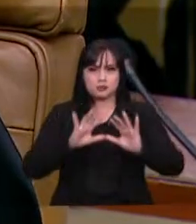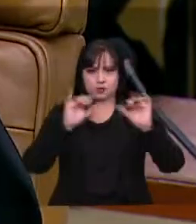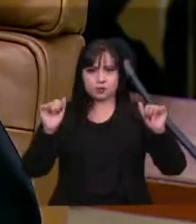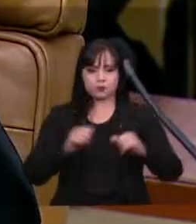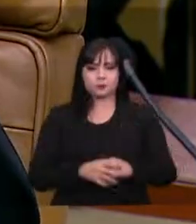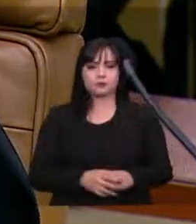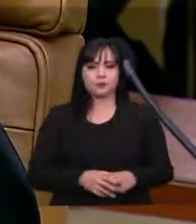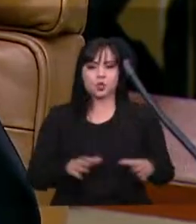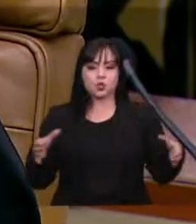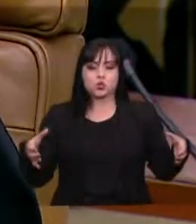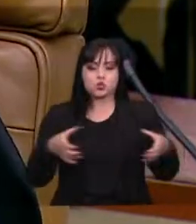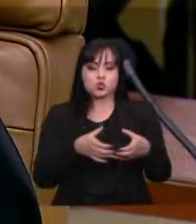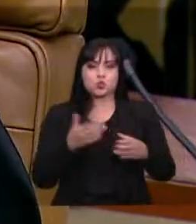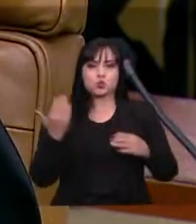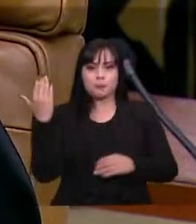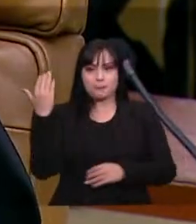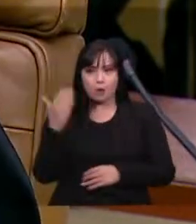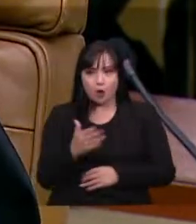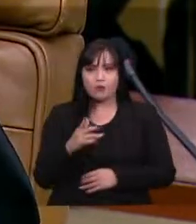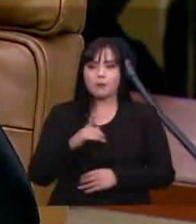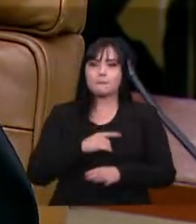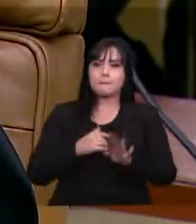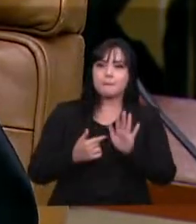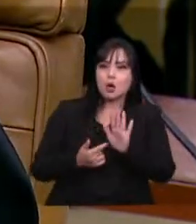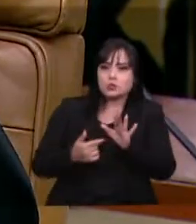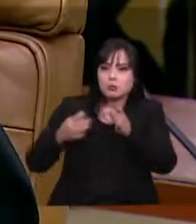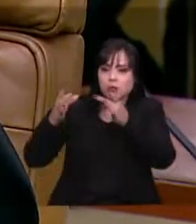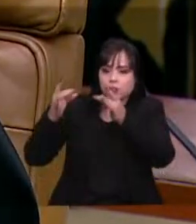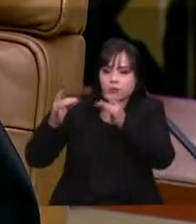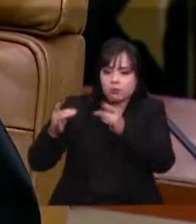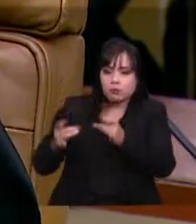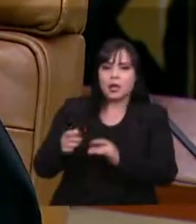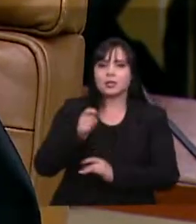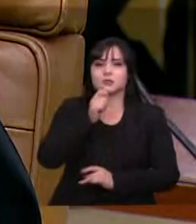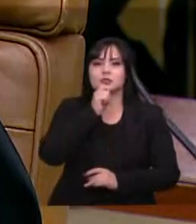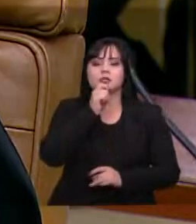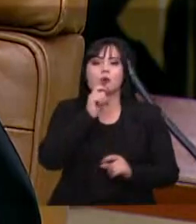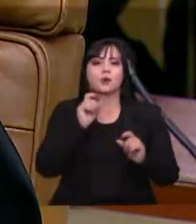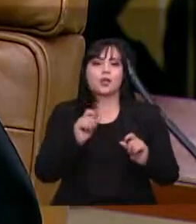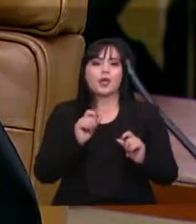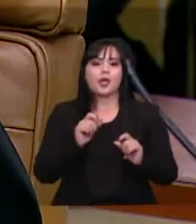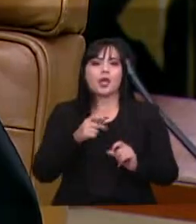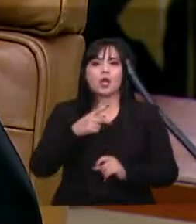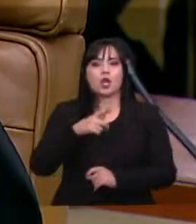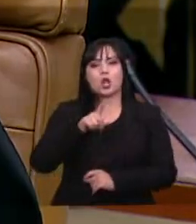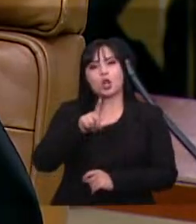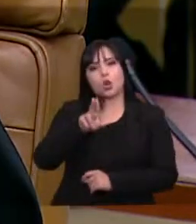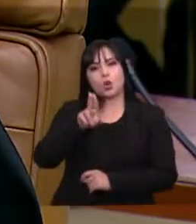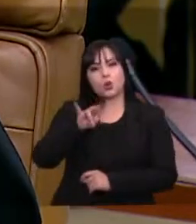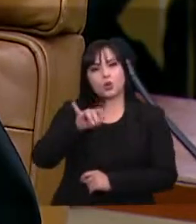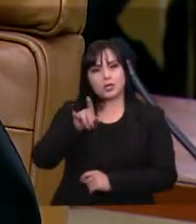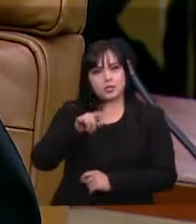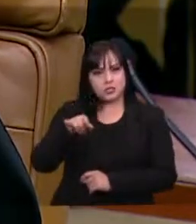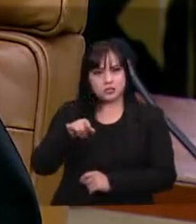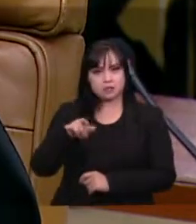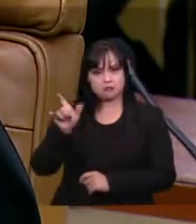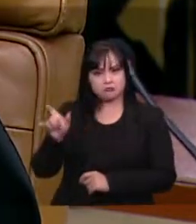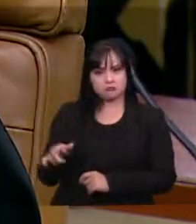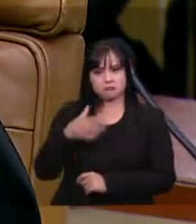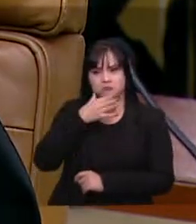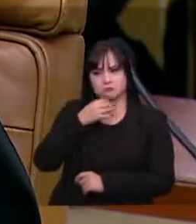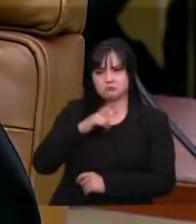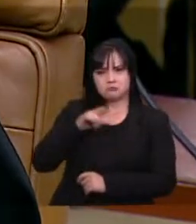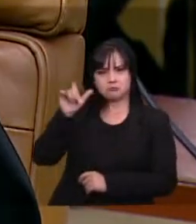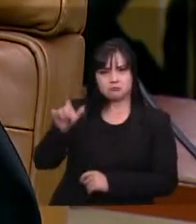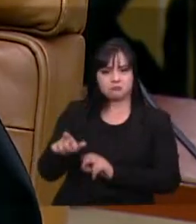o conjunto probatório demonstra com precisão ainda aderência subjetiva de Luiz Pereira Duarte Amorim aos